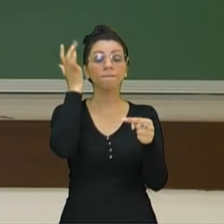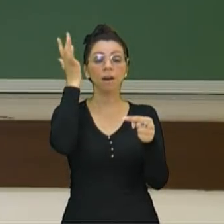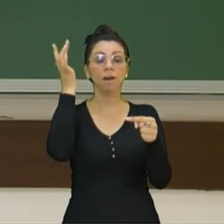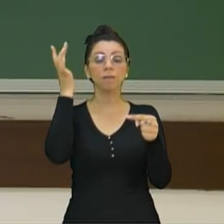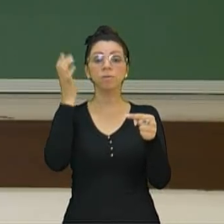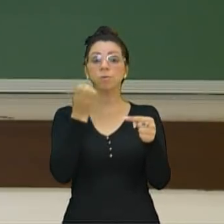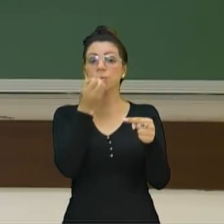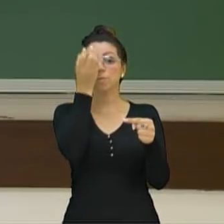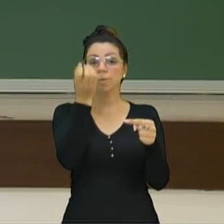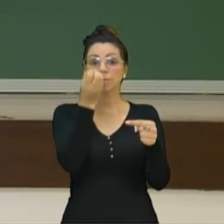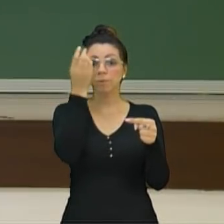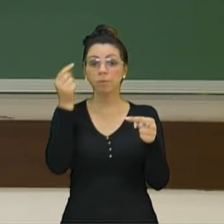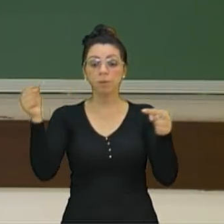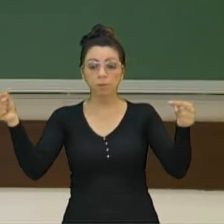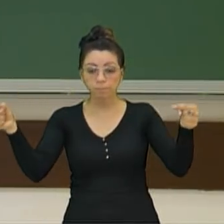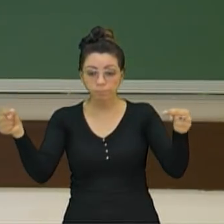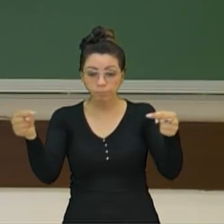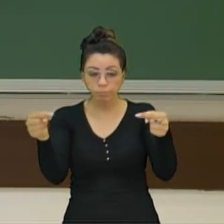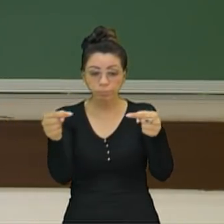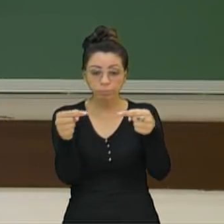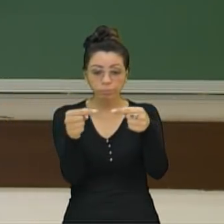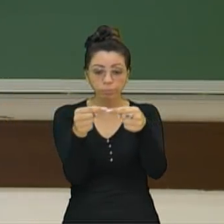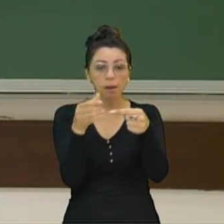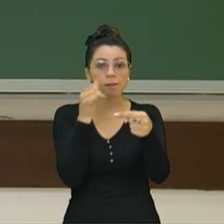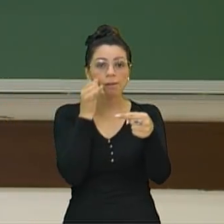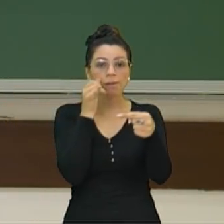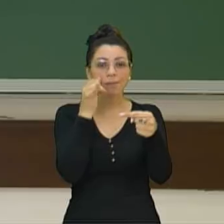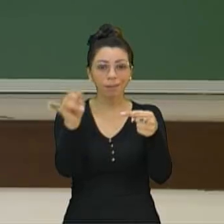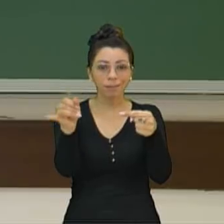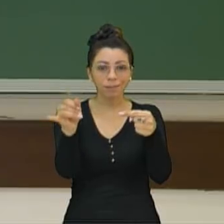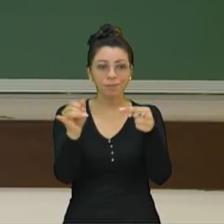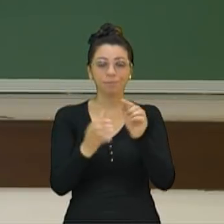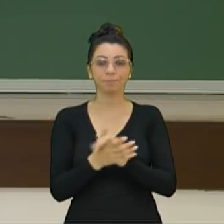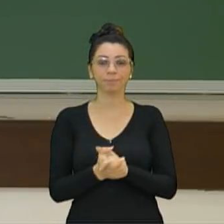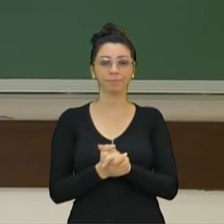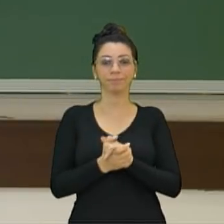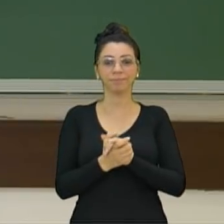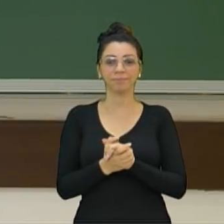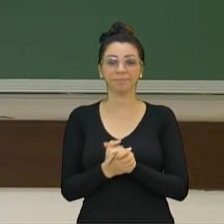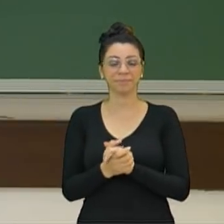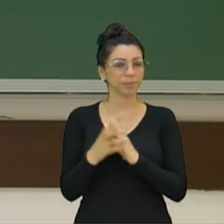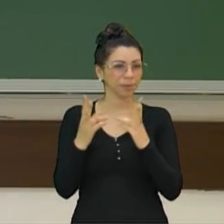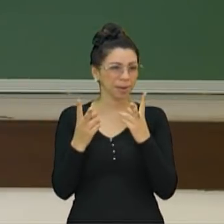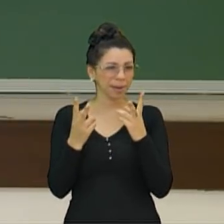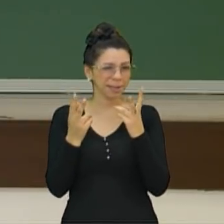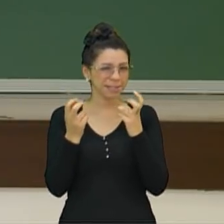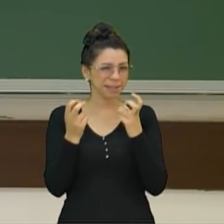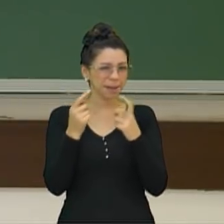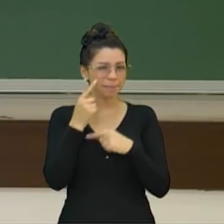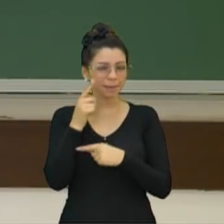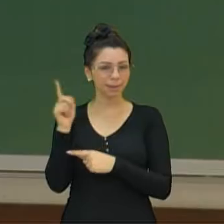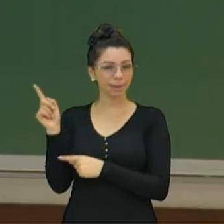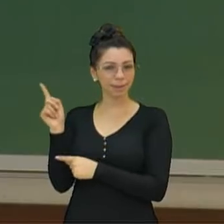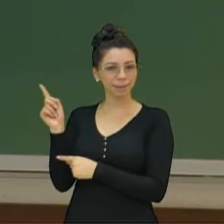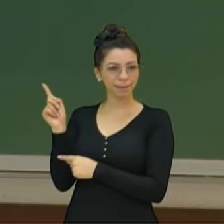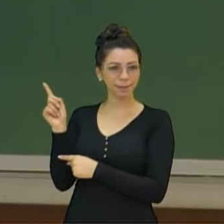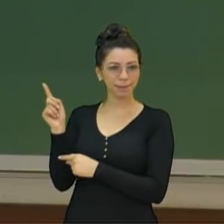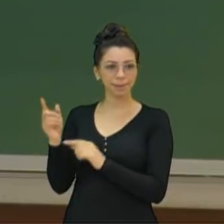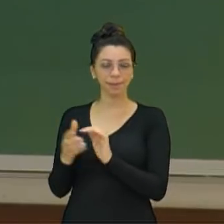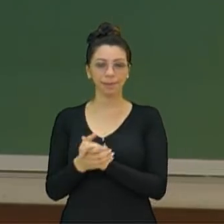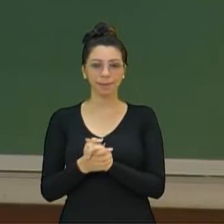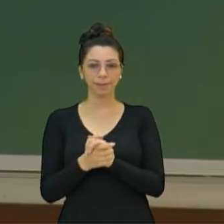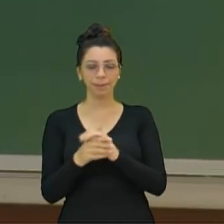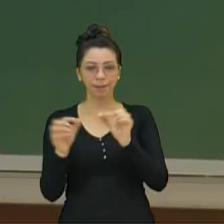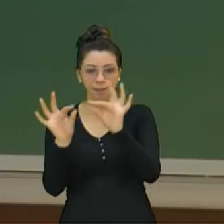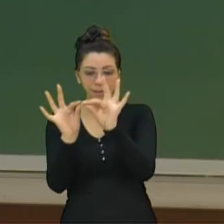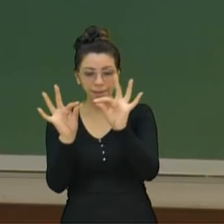do impulso nervoso, que é elétrico. Reparem que aqui eu vou ter uma região que tem uma flechinha indicando